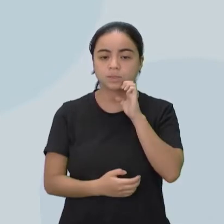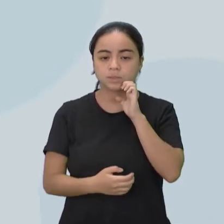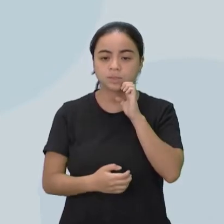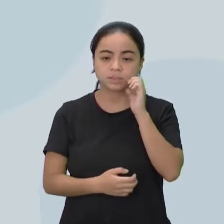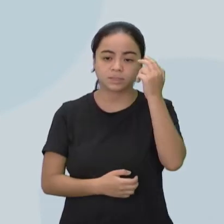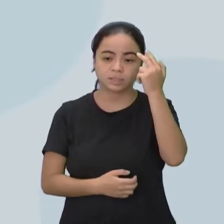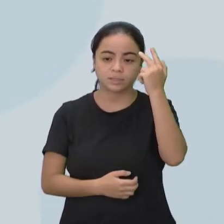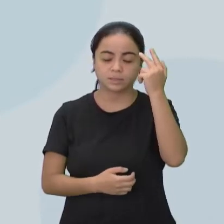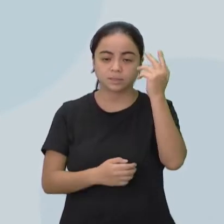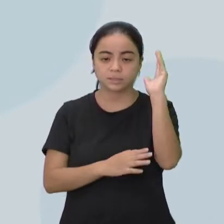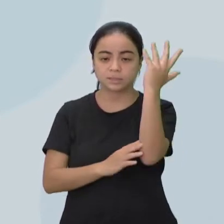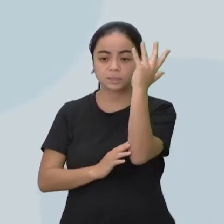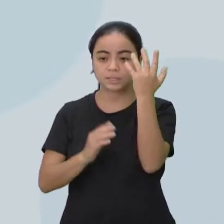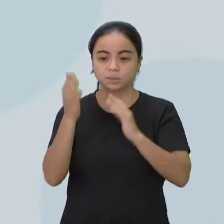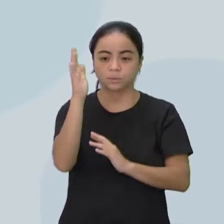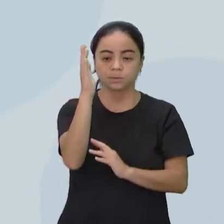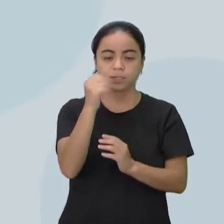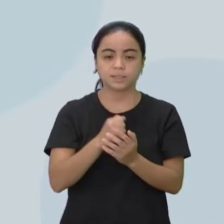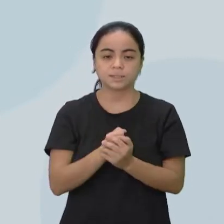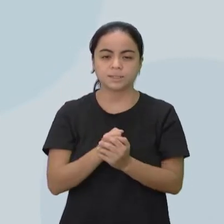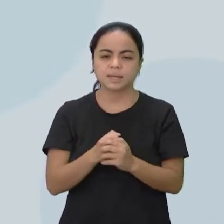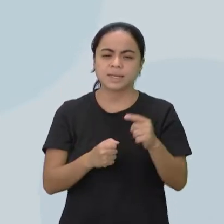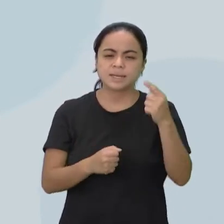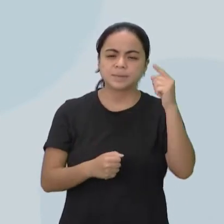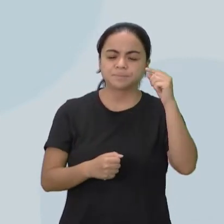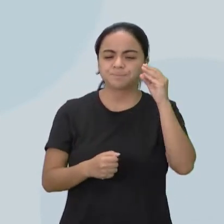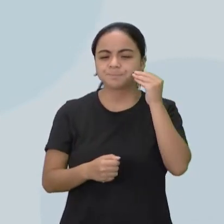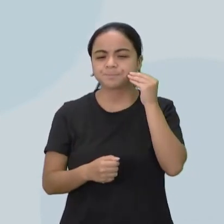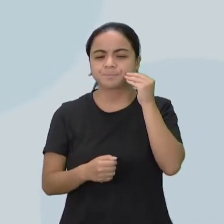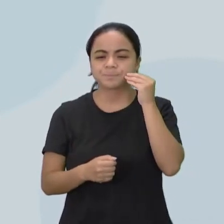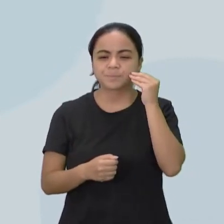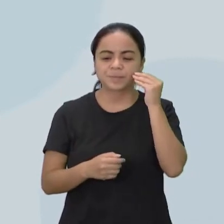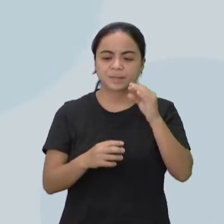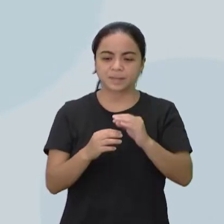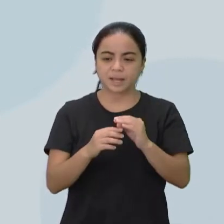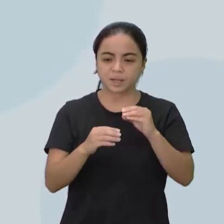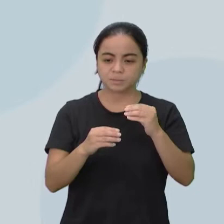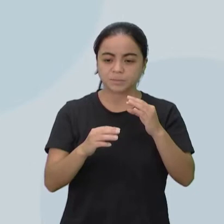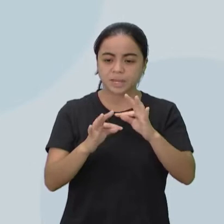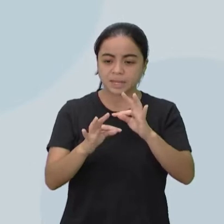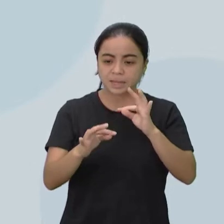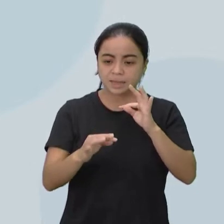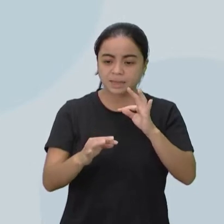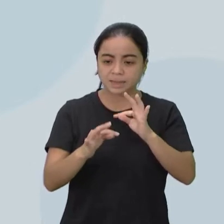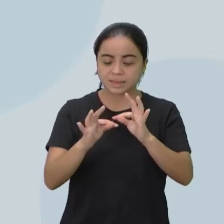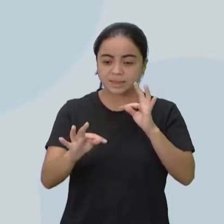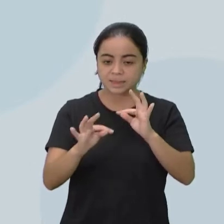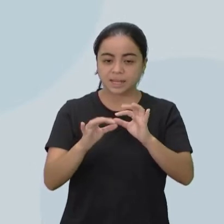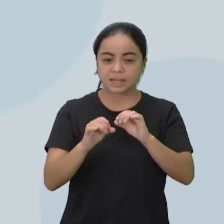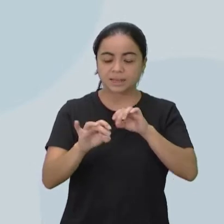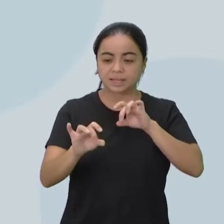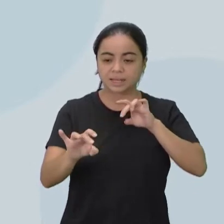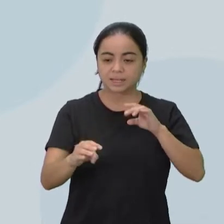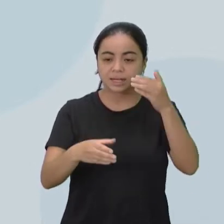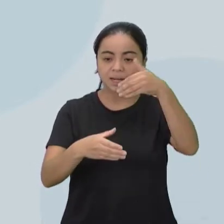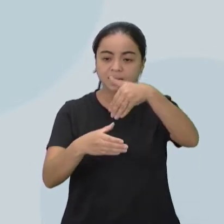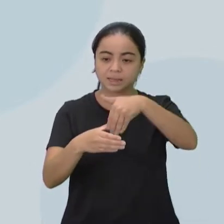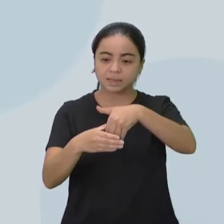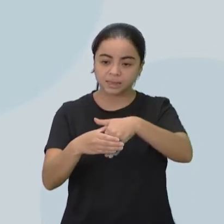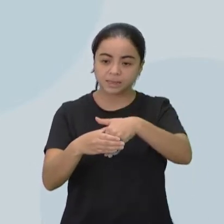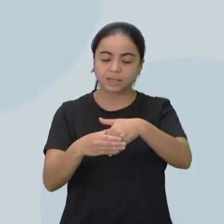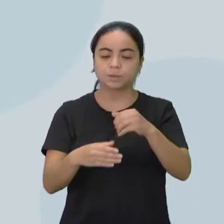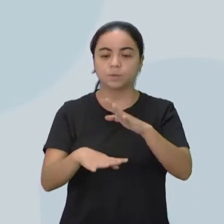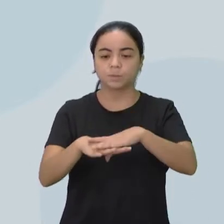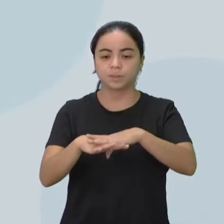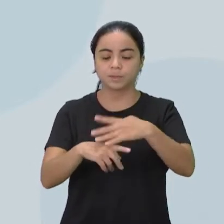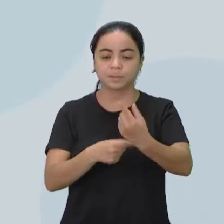naturais e tentar aplicar essas mesmas ideias, mesmas técnicas de resolução na matemática financeira. E eu propus